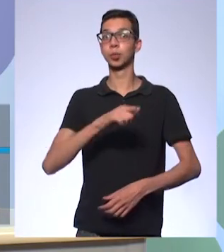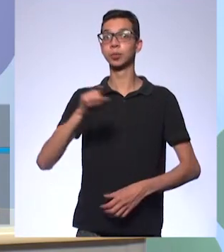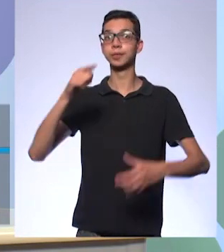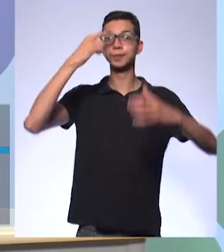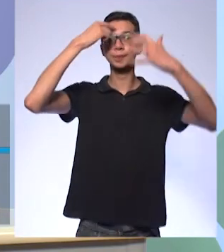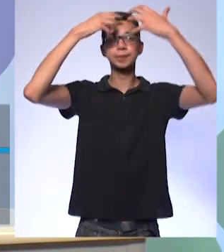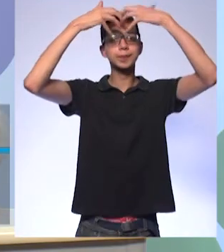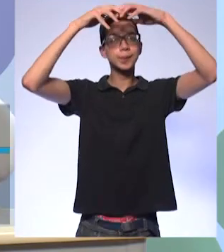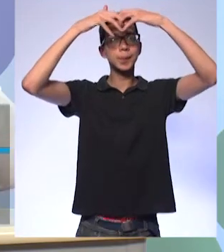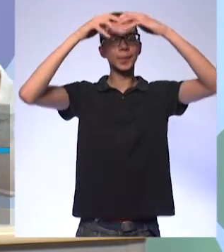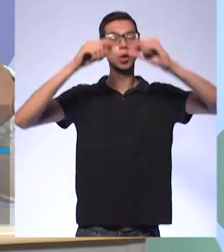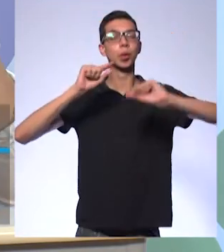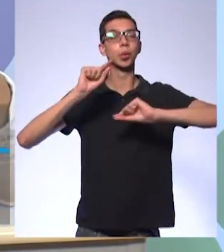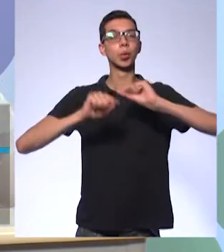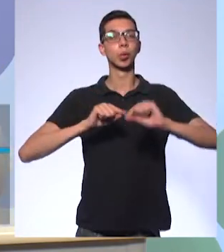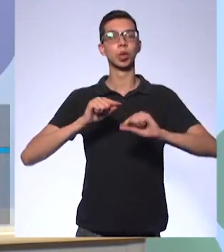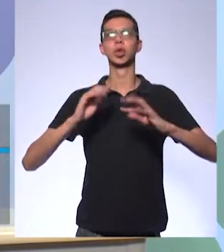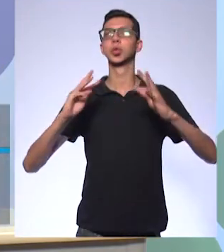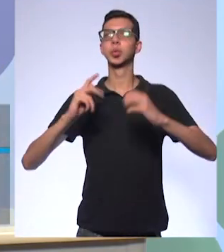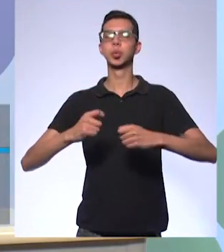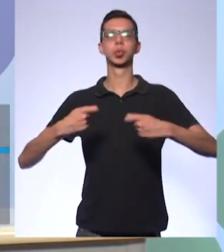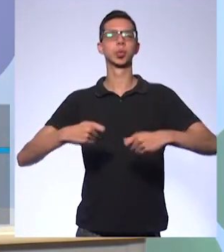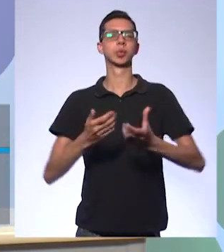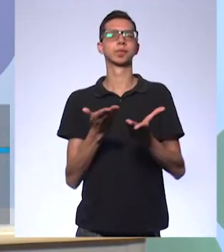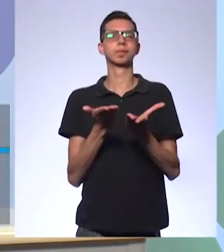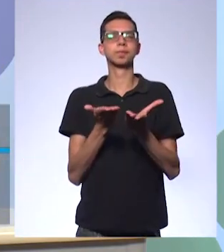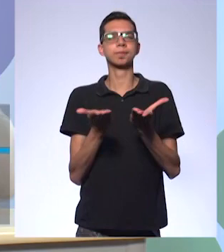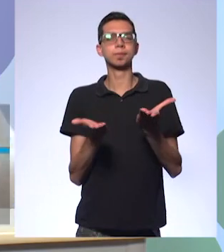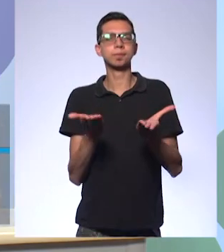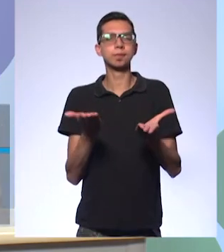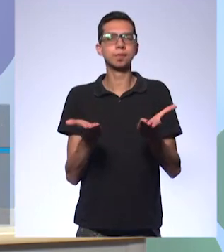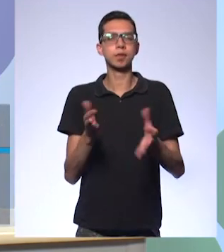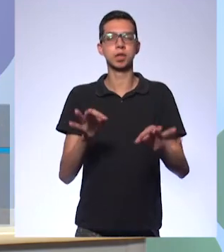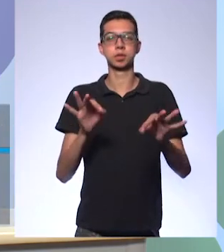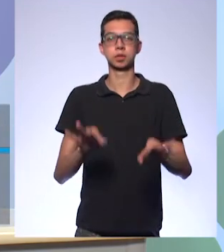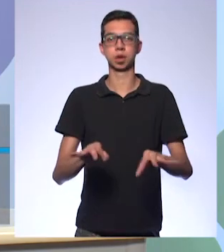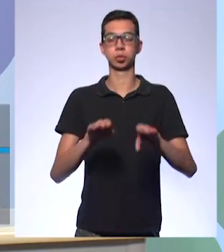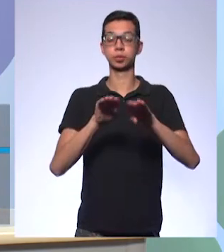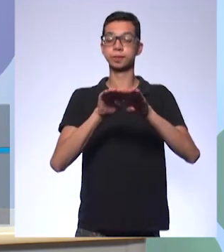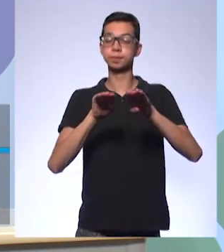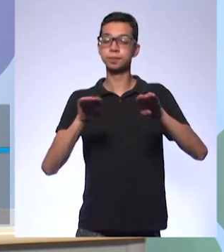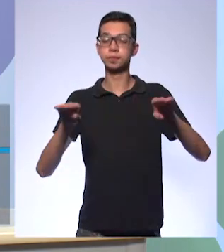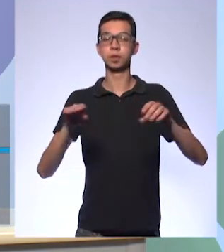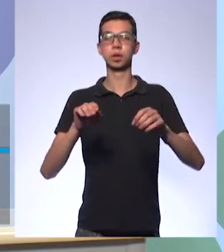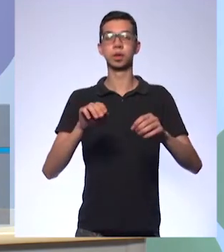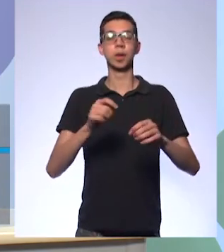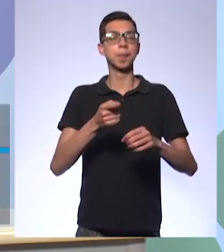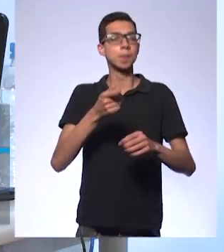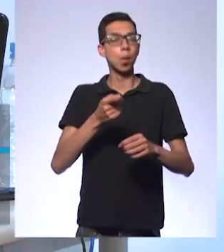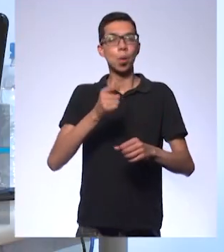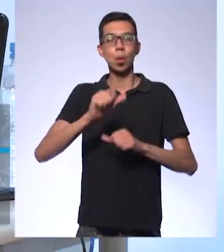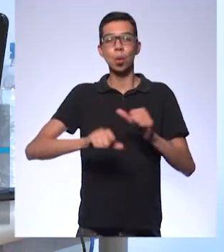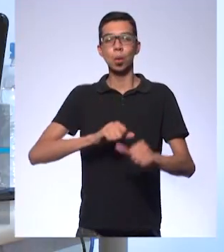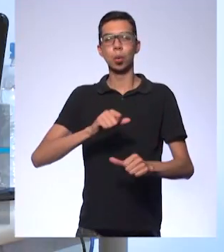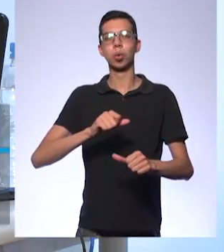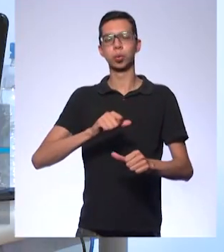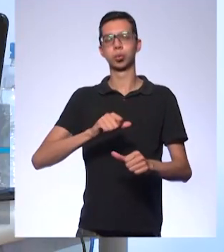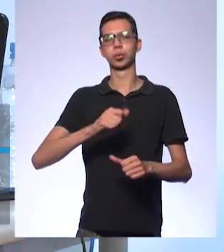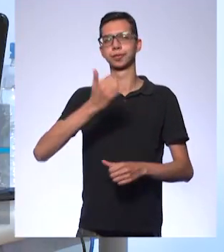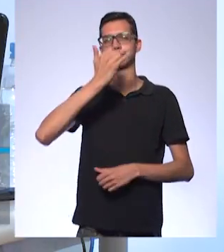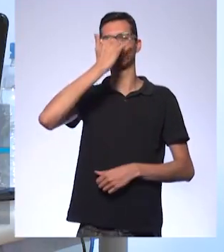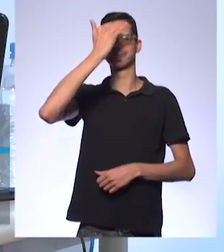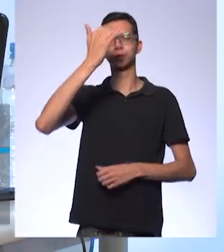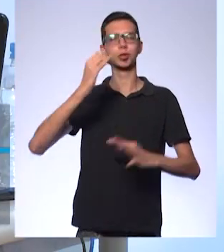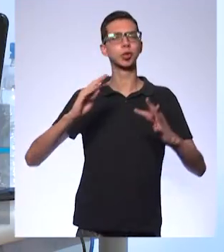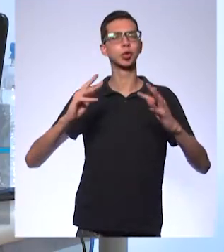a natureza precisa de equilíbrio. Qualquer pequena variação, a gente interfere diretamente nos ecossistemas. E aí, assim,